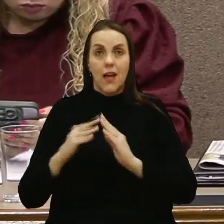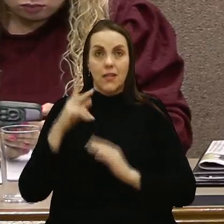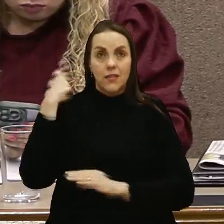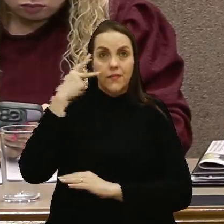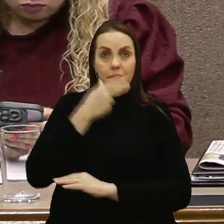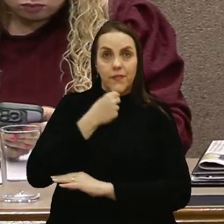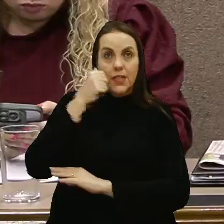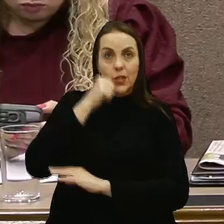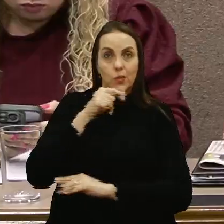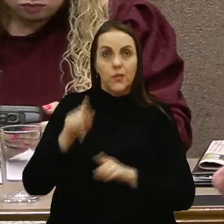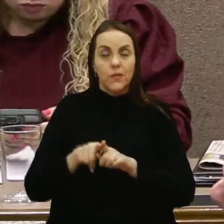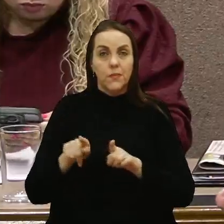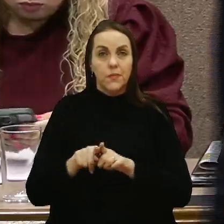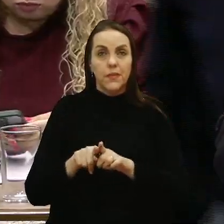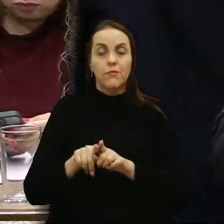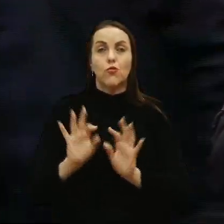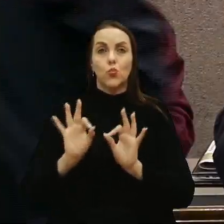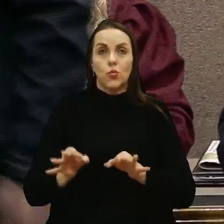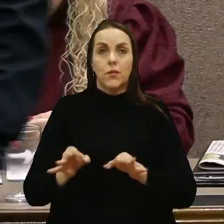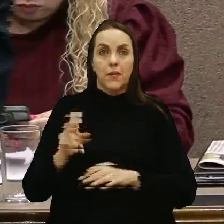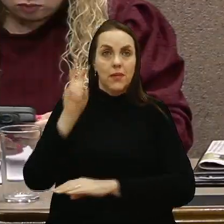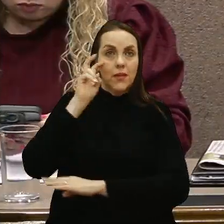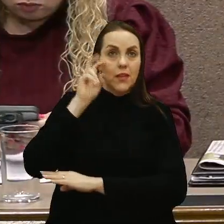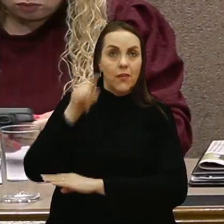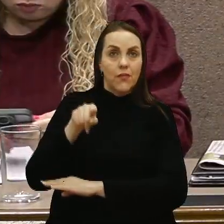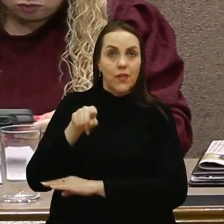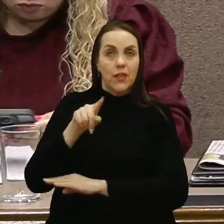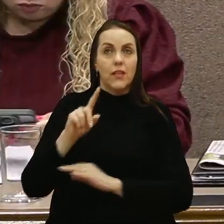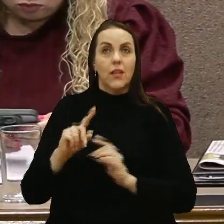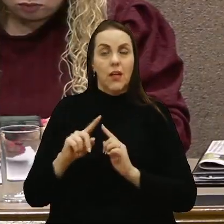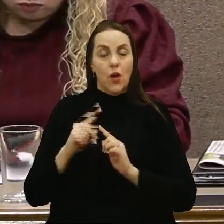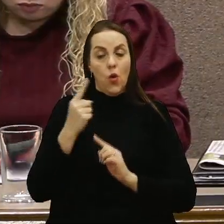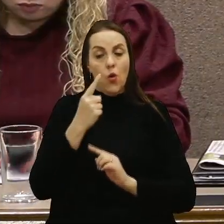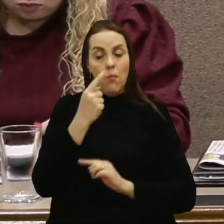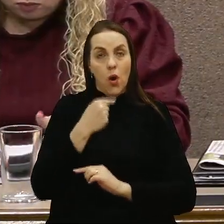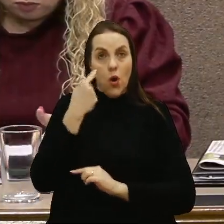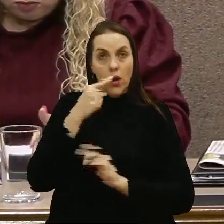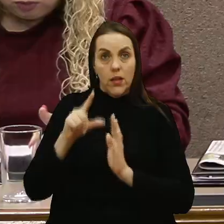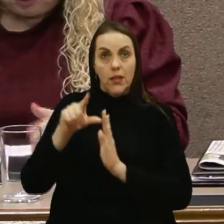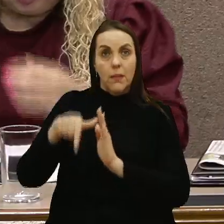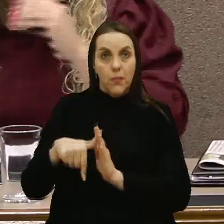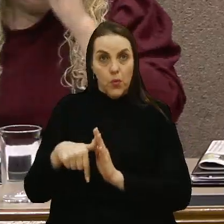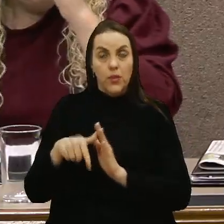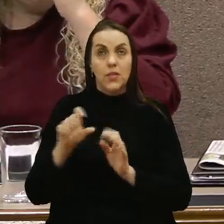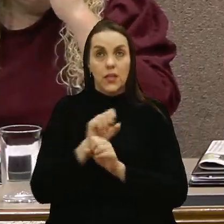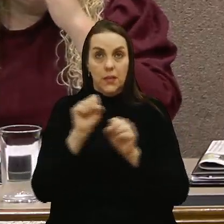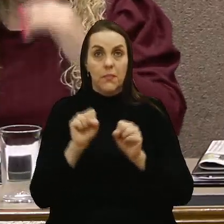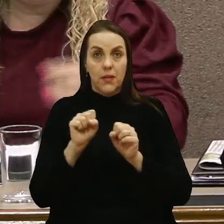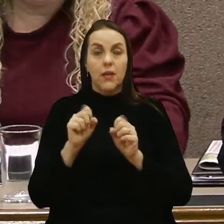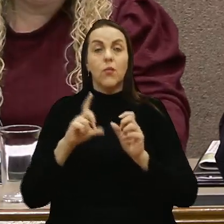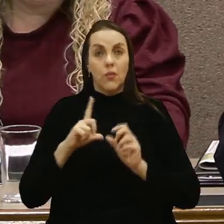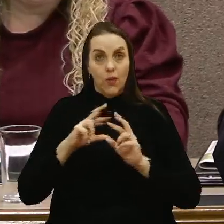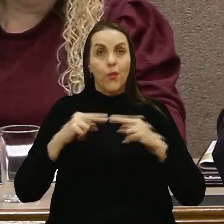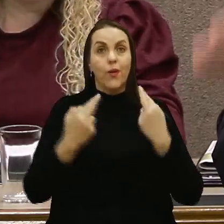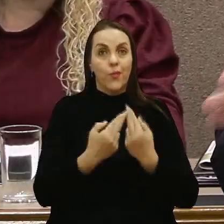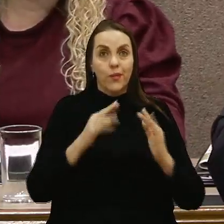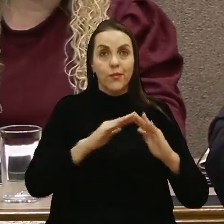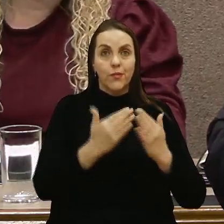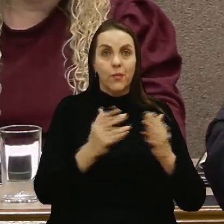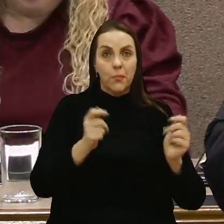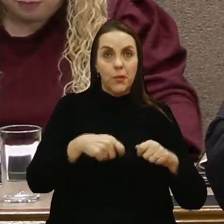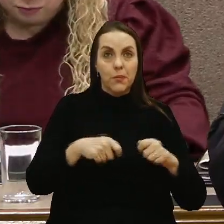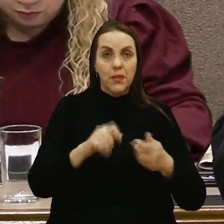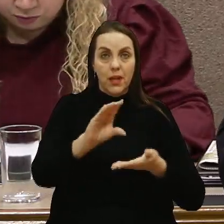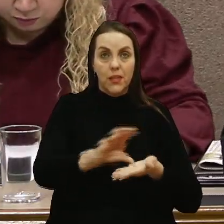vereadores é que justamente na quinta-feira, 1 hora após o horário que foi convocado essa reunião agora pela manhã, eu tenho reunião numa escola para ver uma possibilidade de